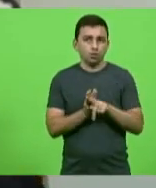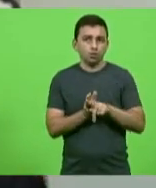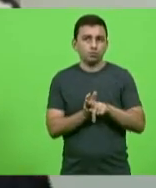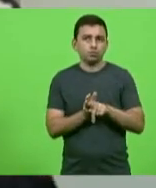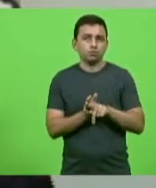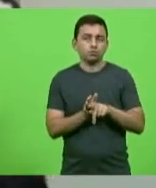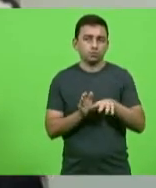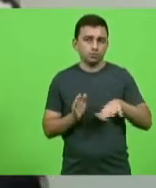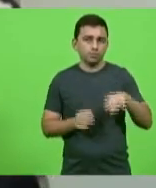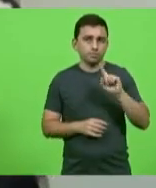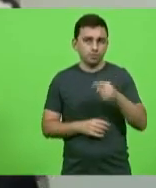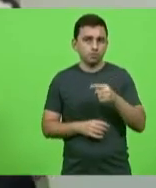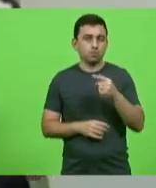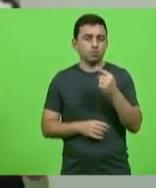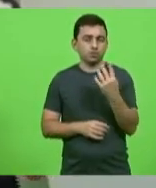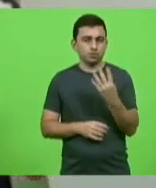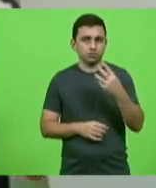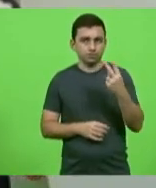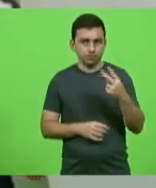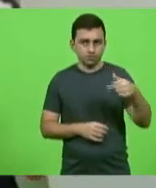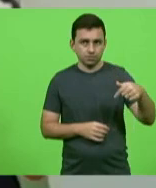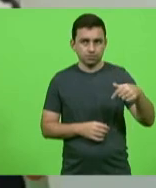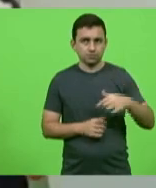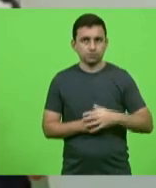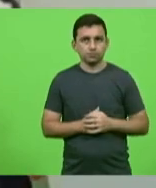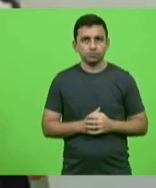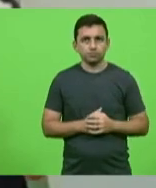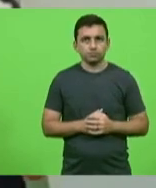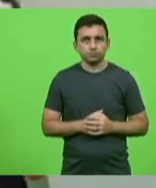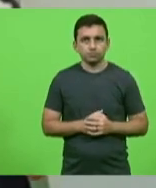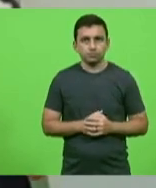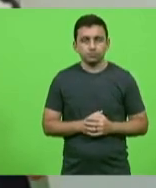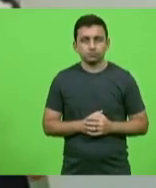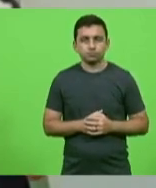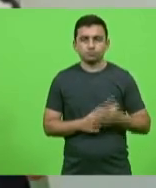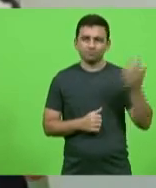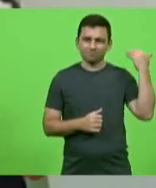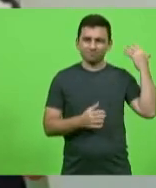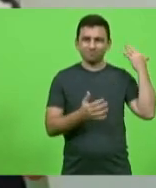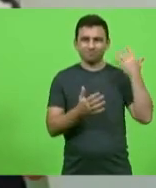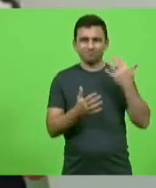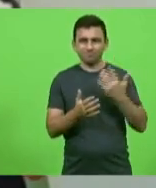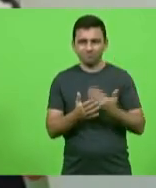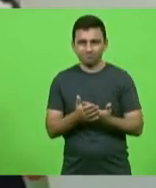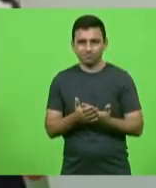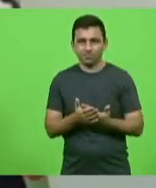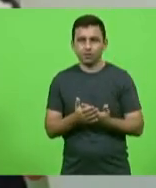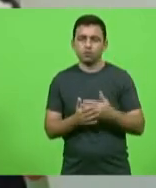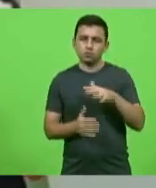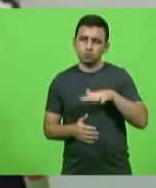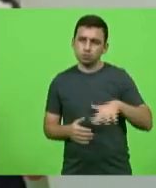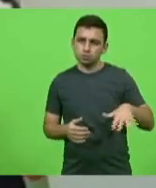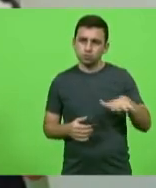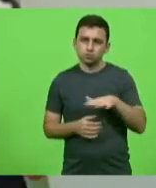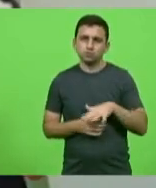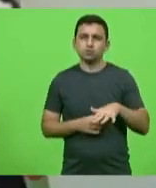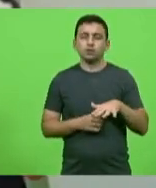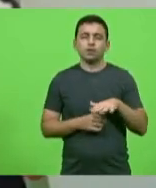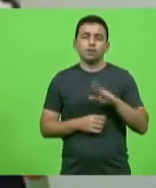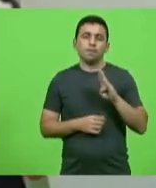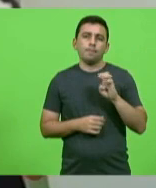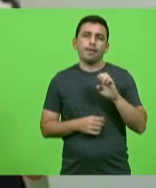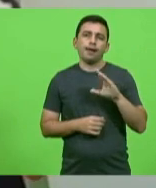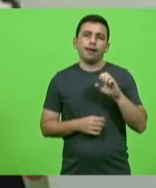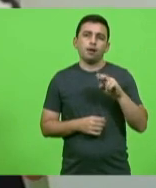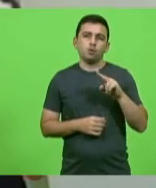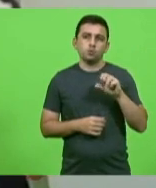do inquérito 1427 o e de lá para cá os autores Adauto because